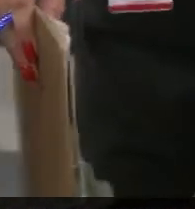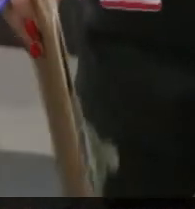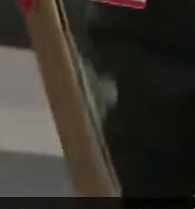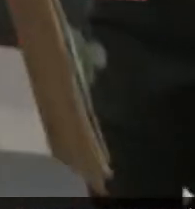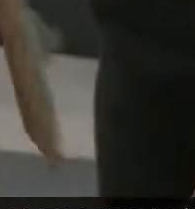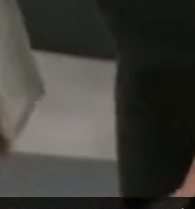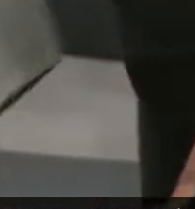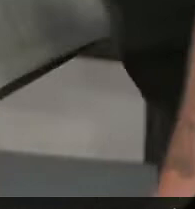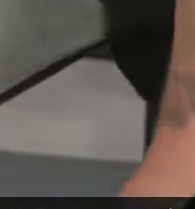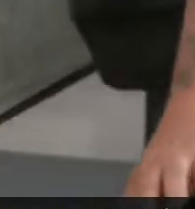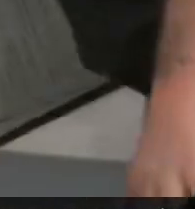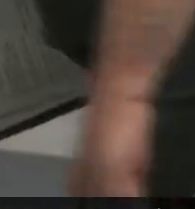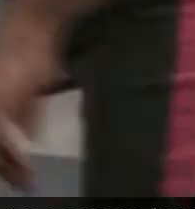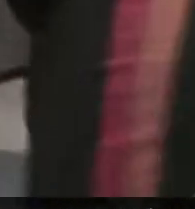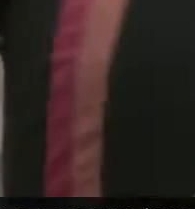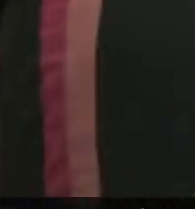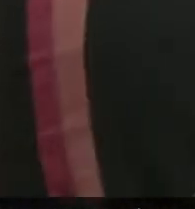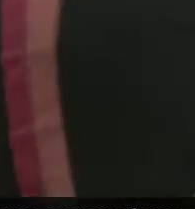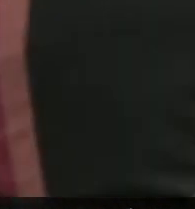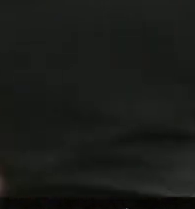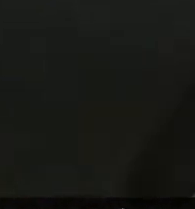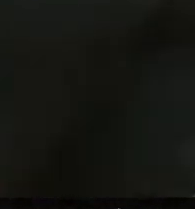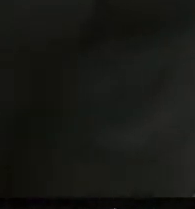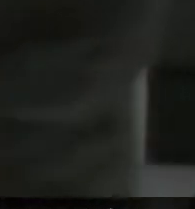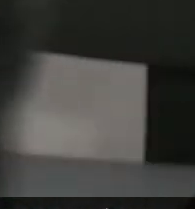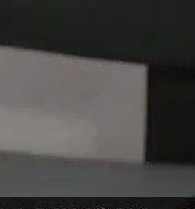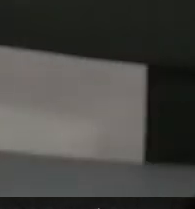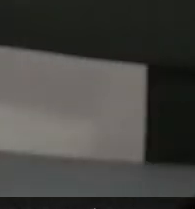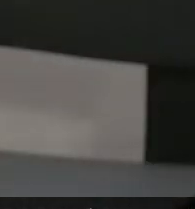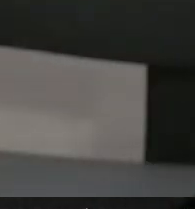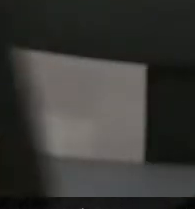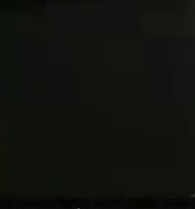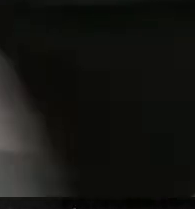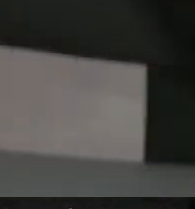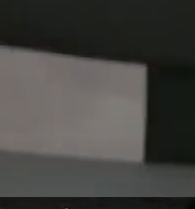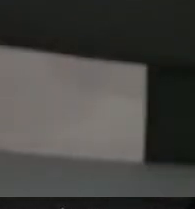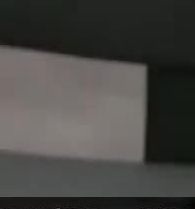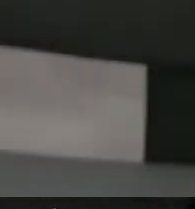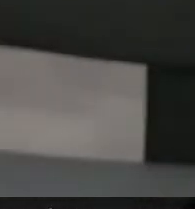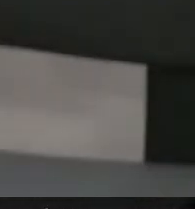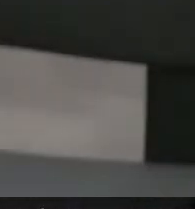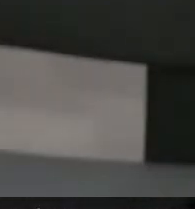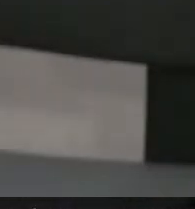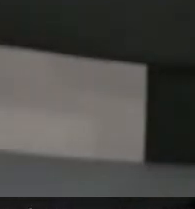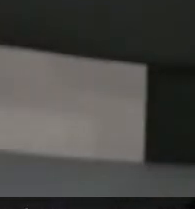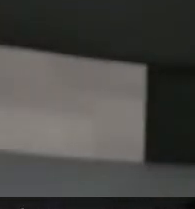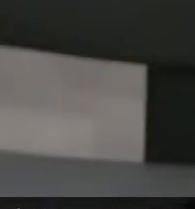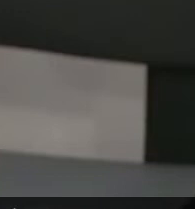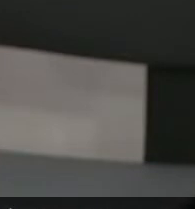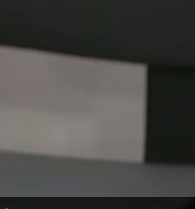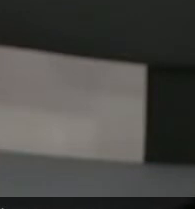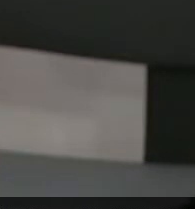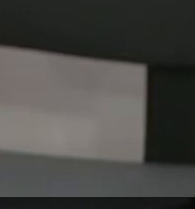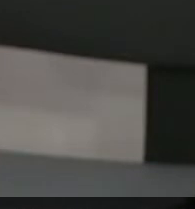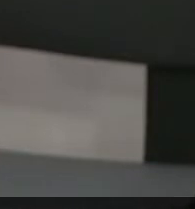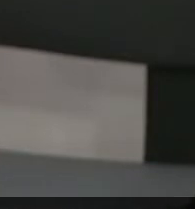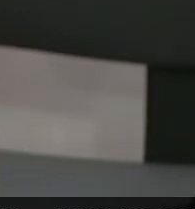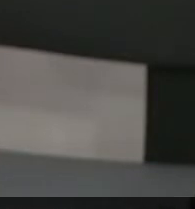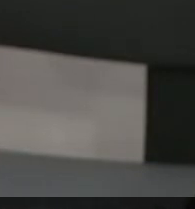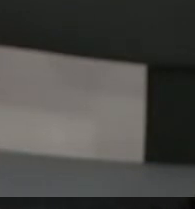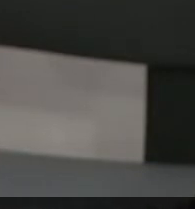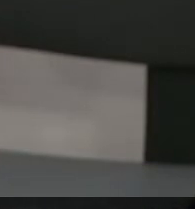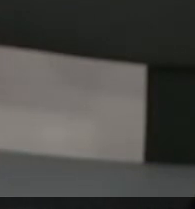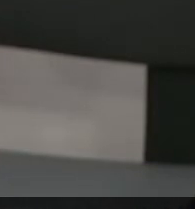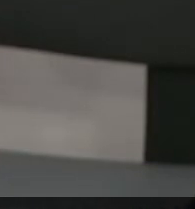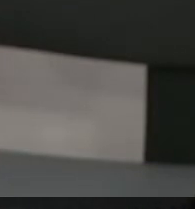dispensa a leitura da ata da reunião anterior Caso haja concordância algum deputado e se